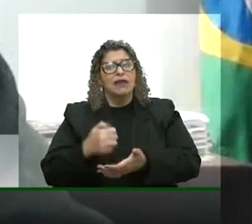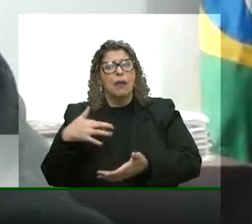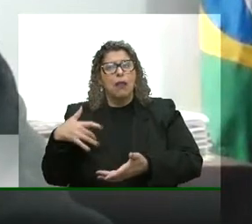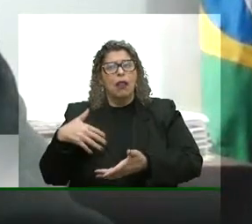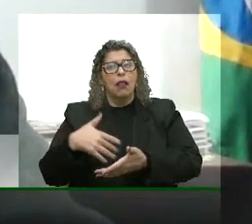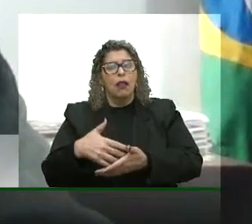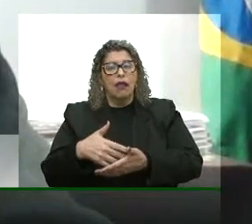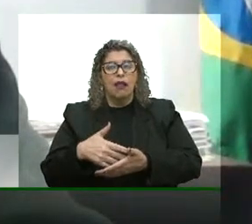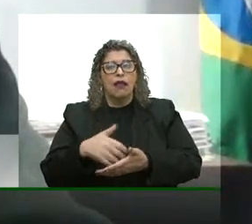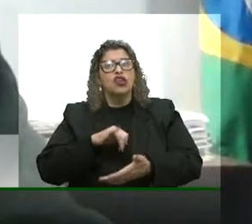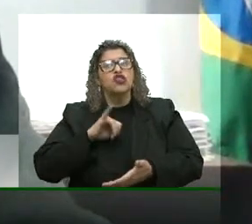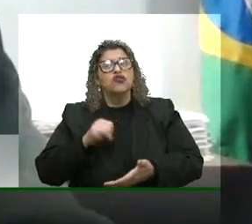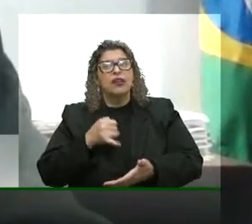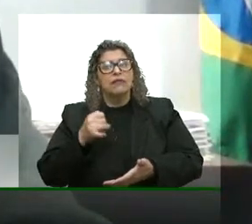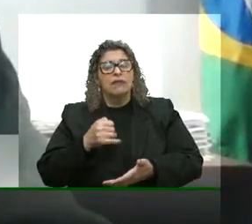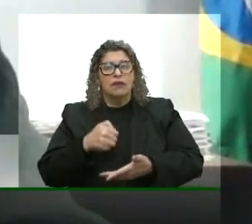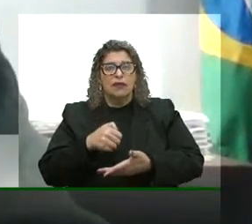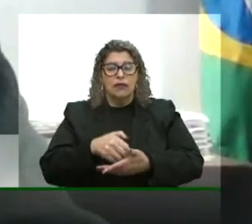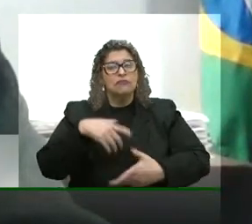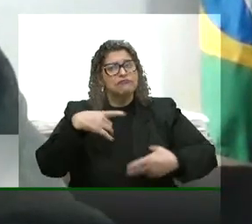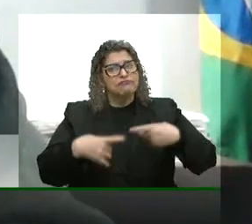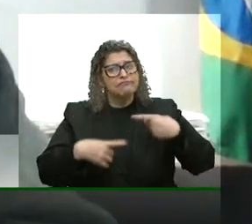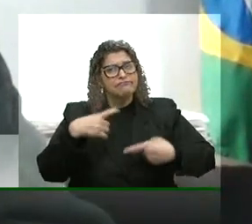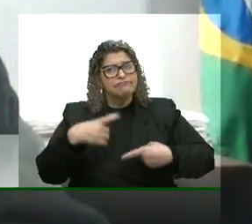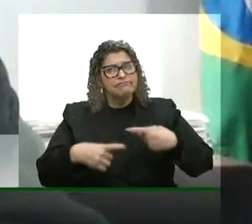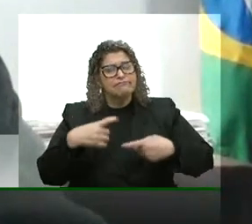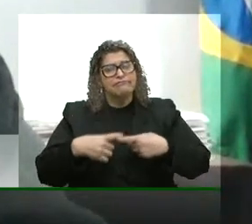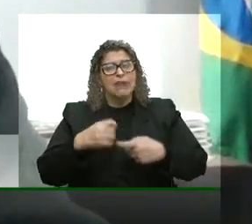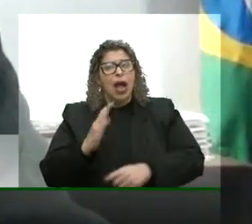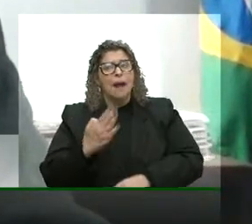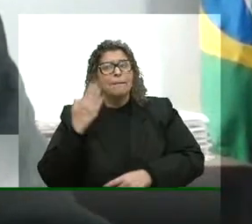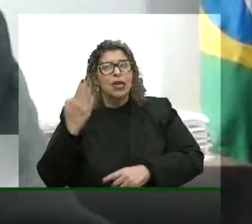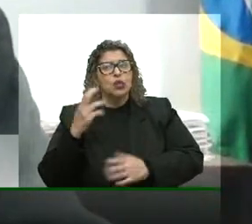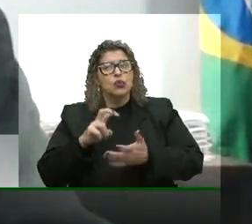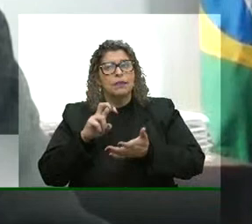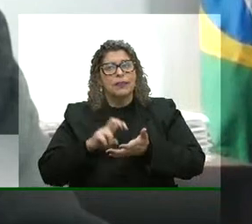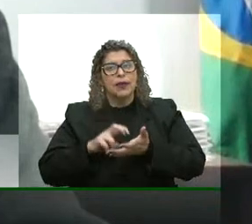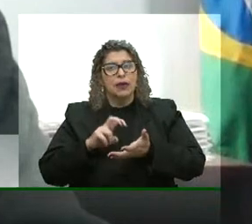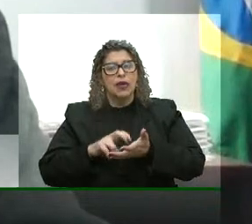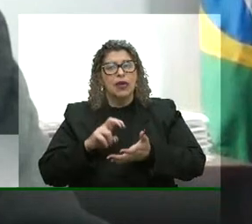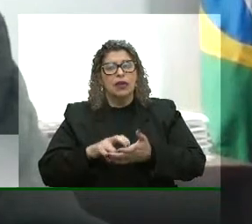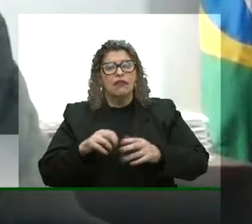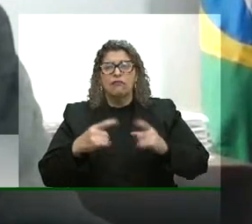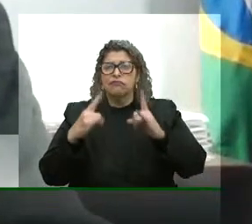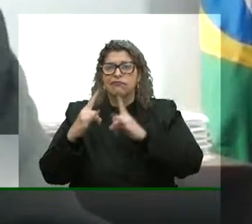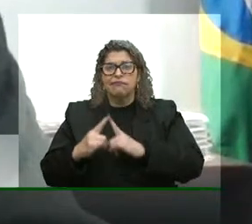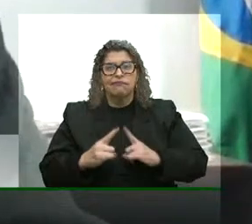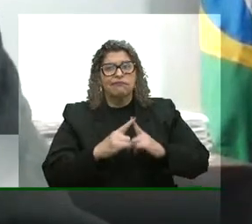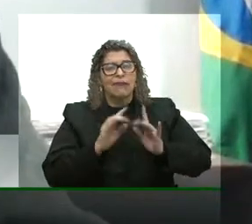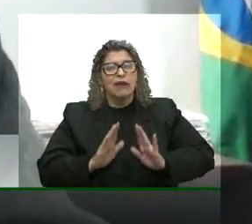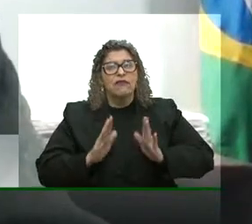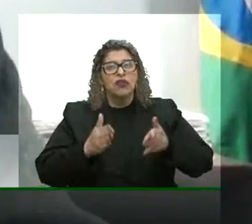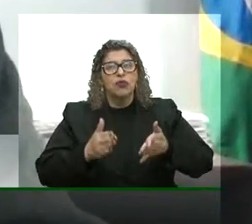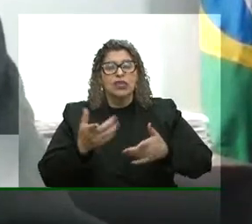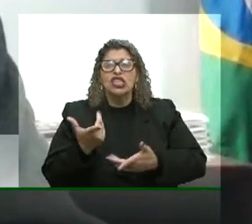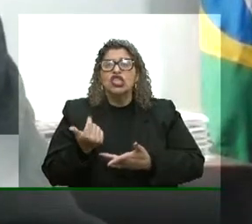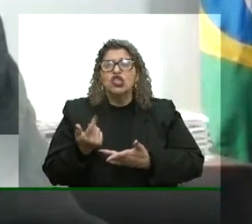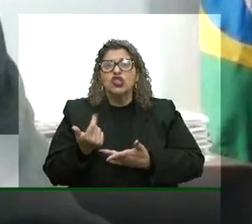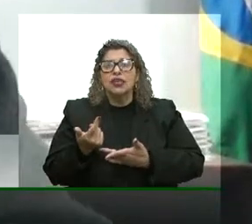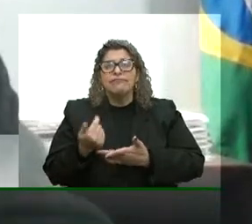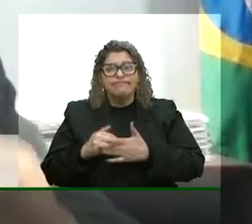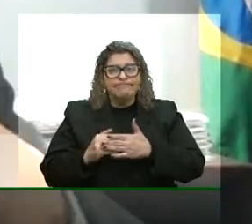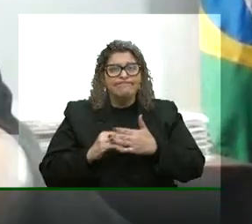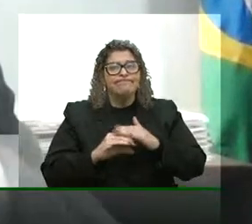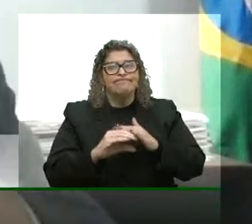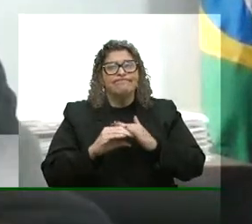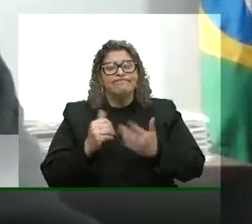Depois houve também outra discussão já com o Banrisul e outras entidades no sentido de buscar recursos